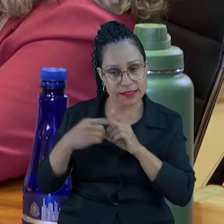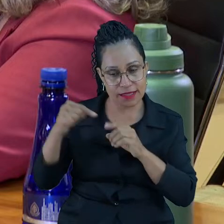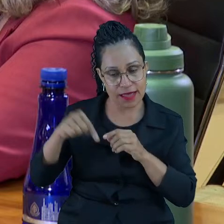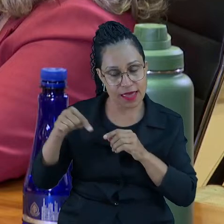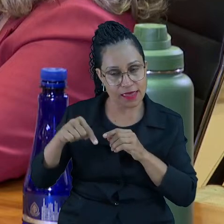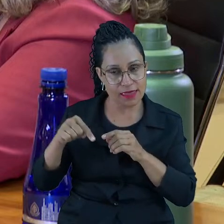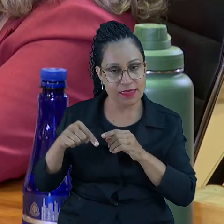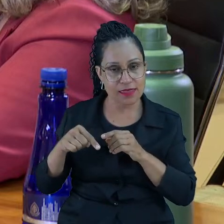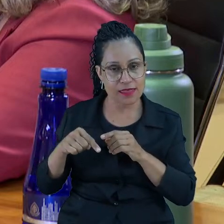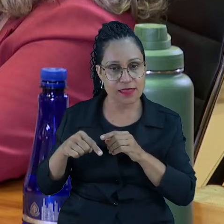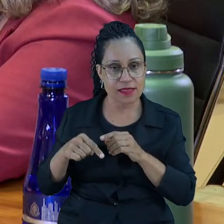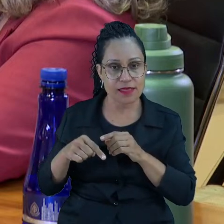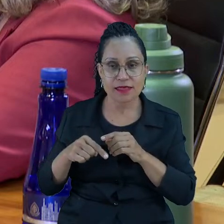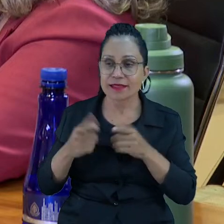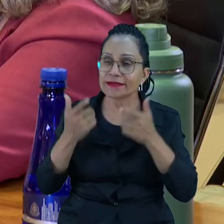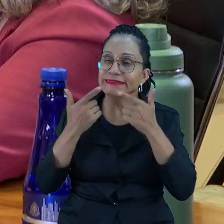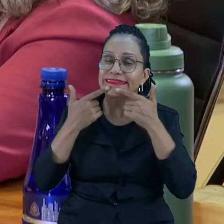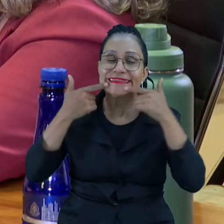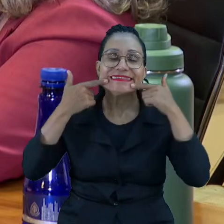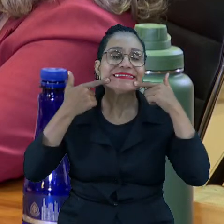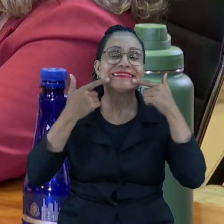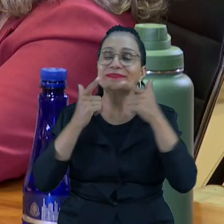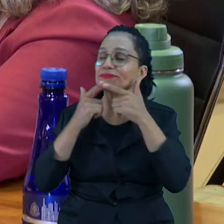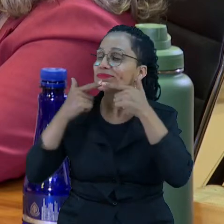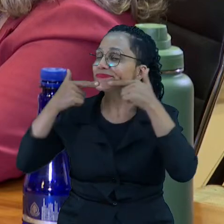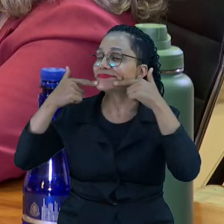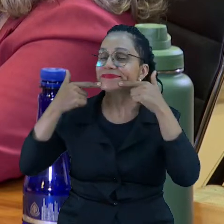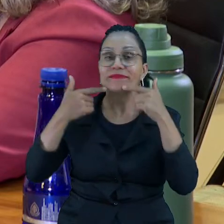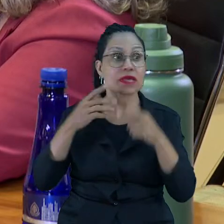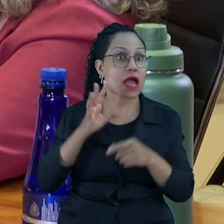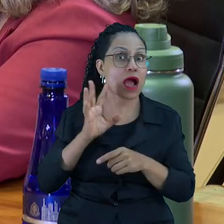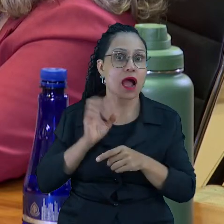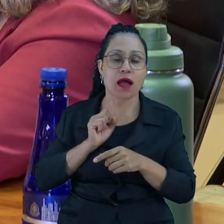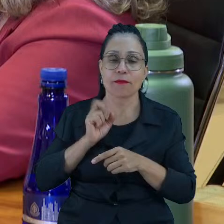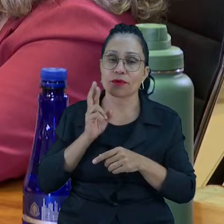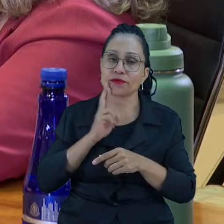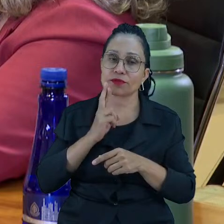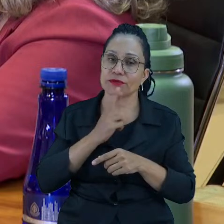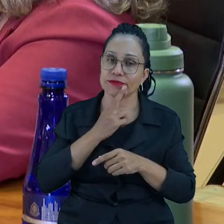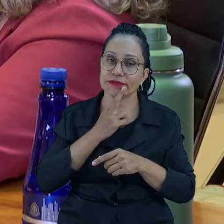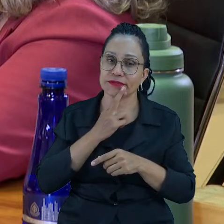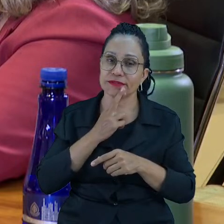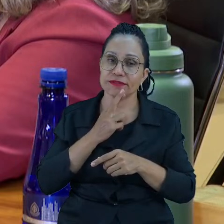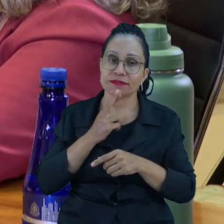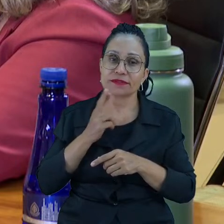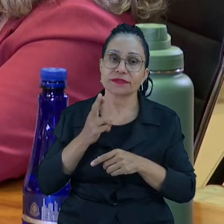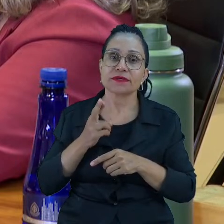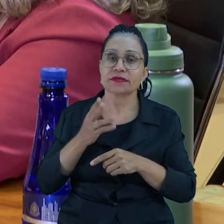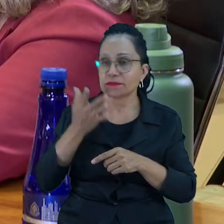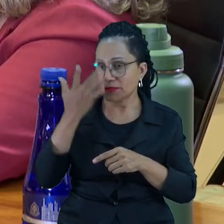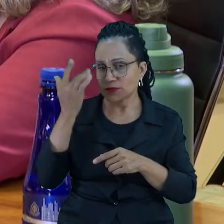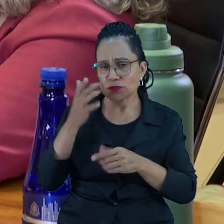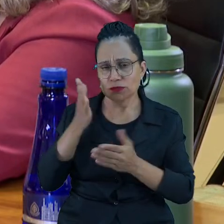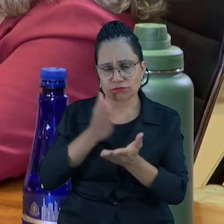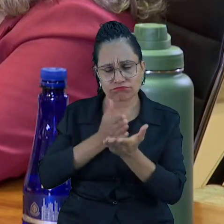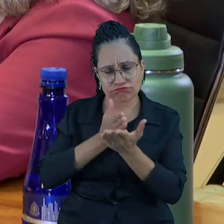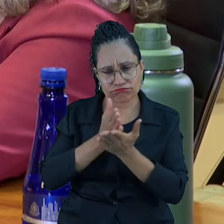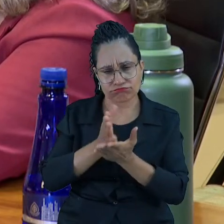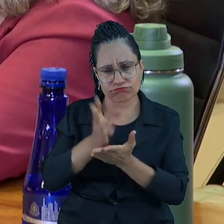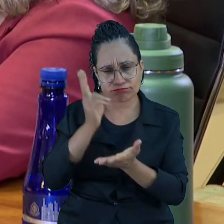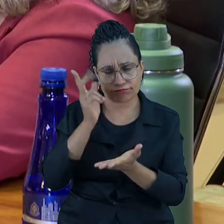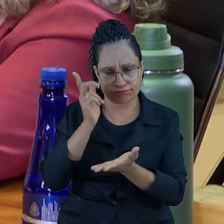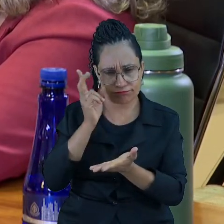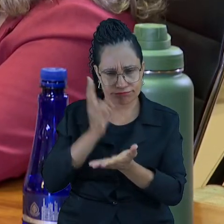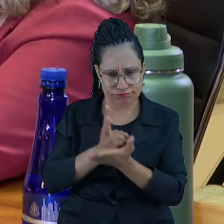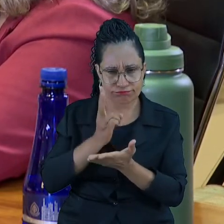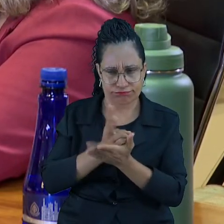porque de um sorriso, de uma alegria, né? E ele adora o Brasil, assim, essas pessoas, normalmente, eles são super fiéis, né? Então, exatamente.